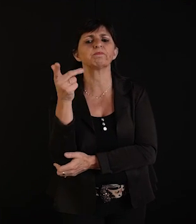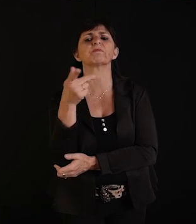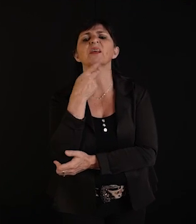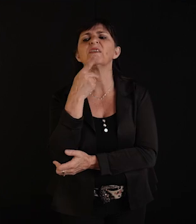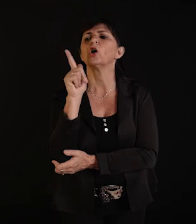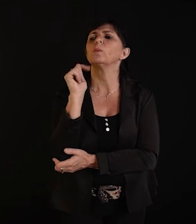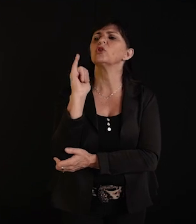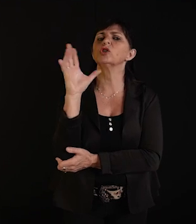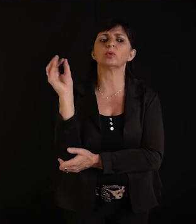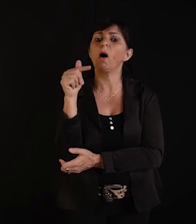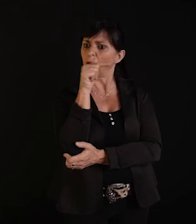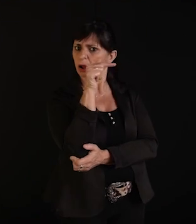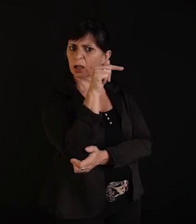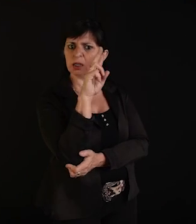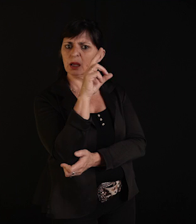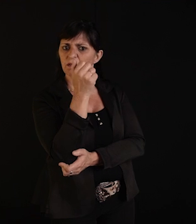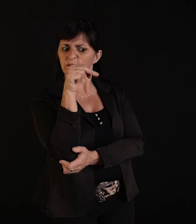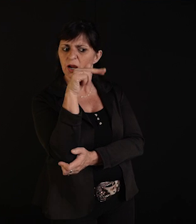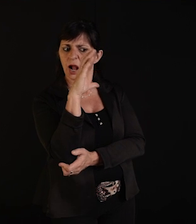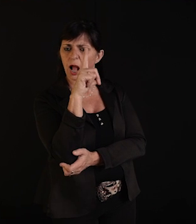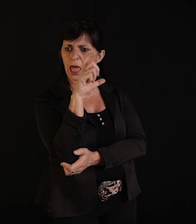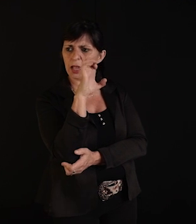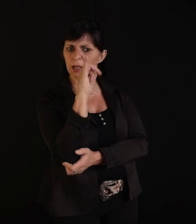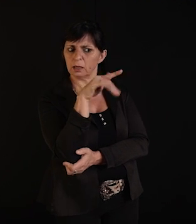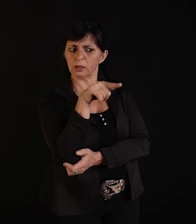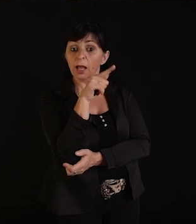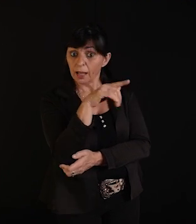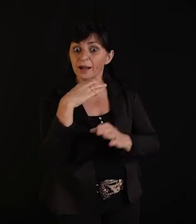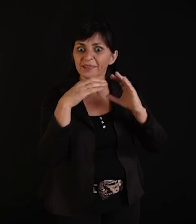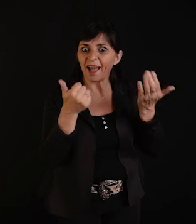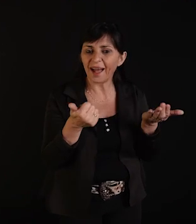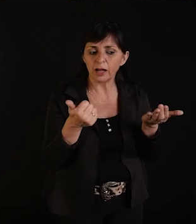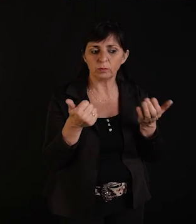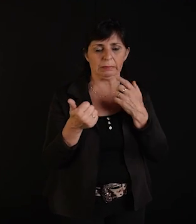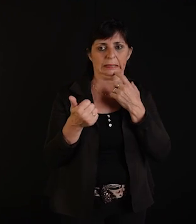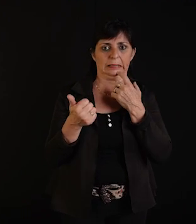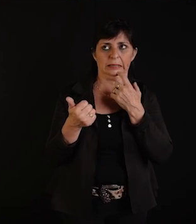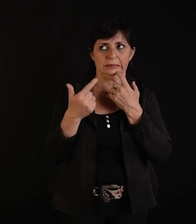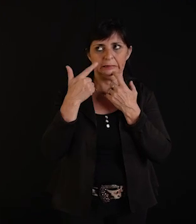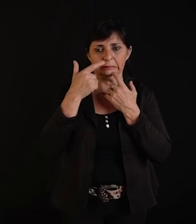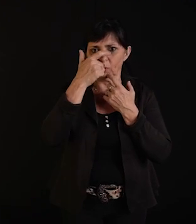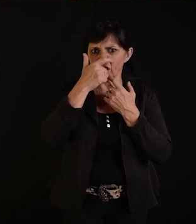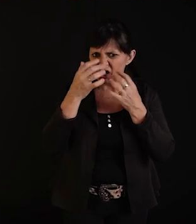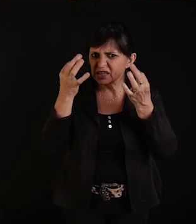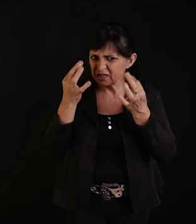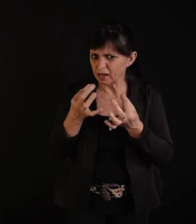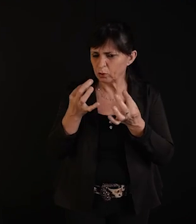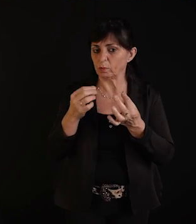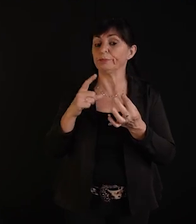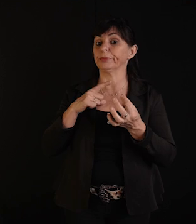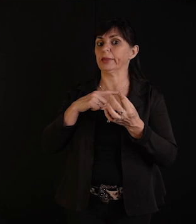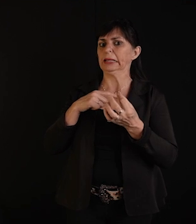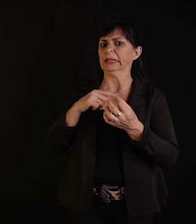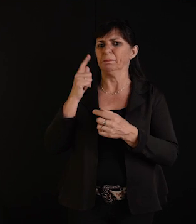essa música aí. Daí o Gildo ficou, mas será que vai dar certo? E até concordo com o Gildo, porque, cara, você ter cantores que nem o Ivan, o